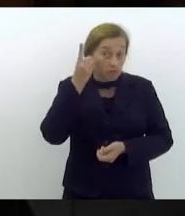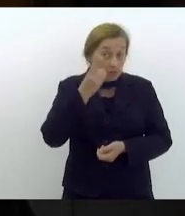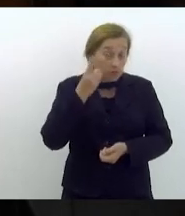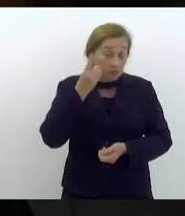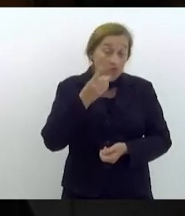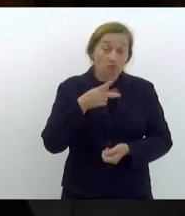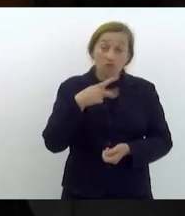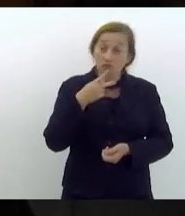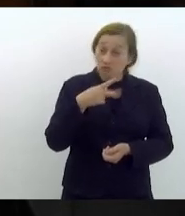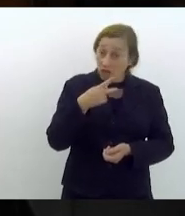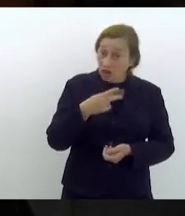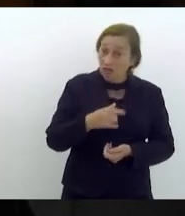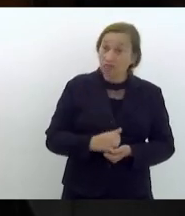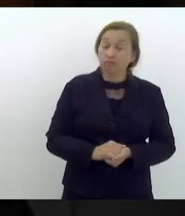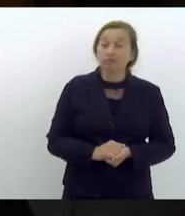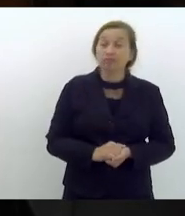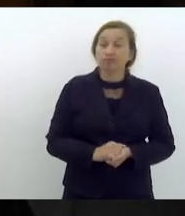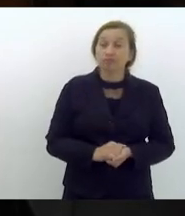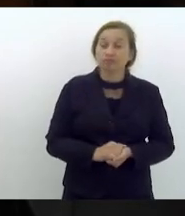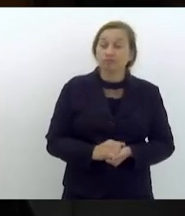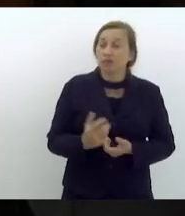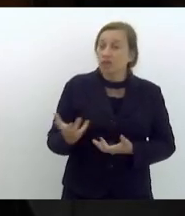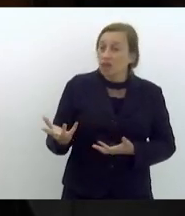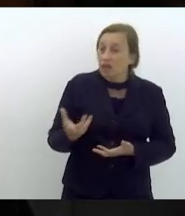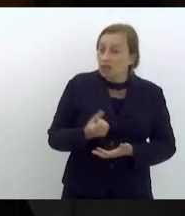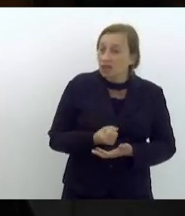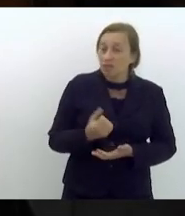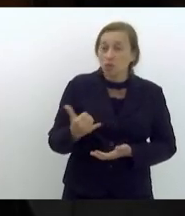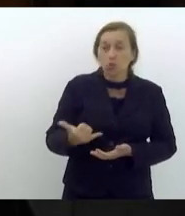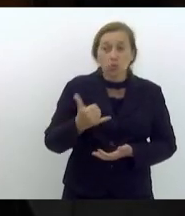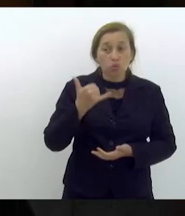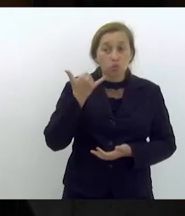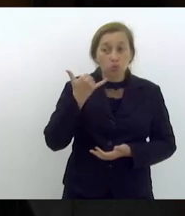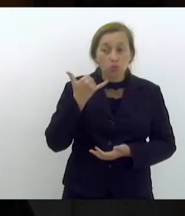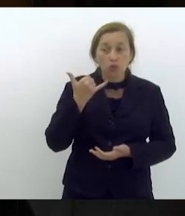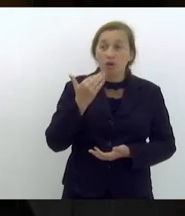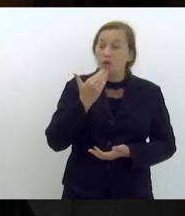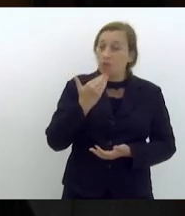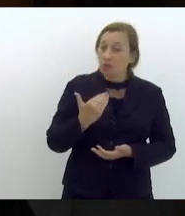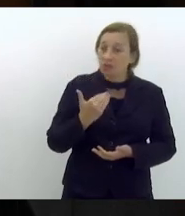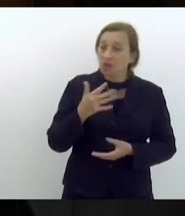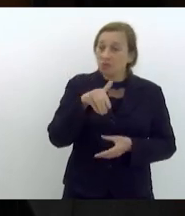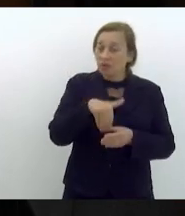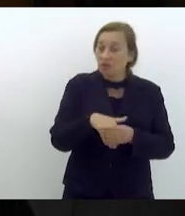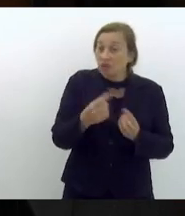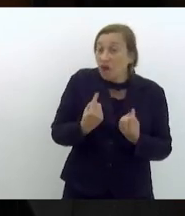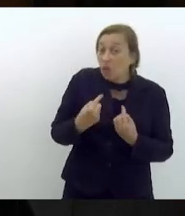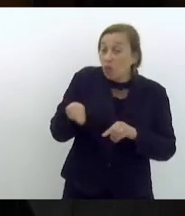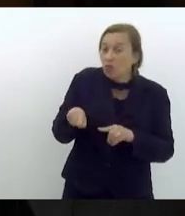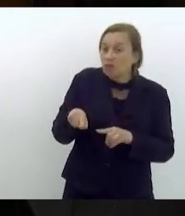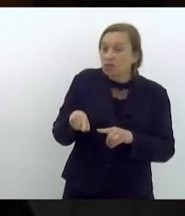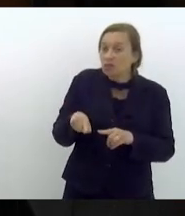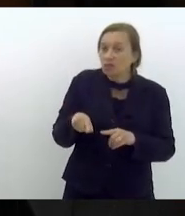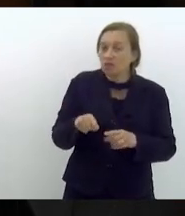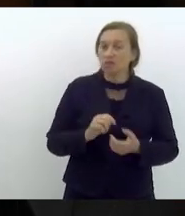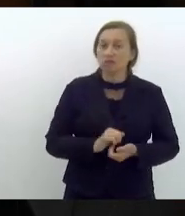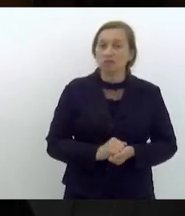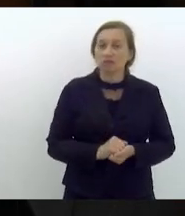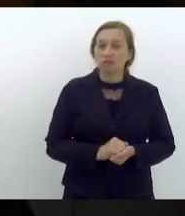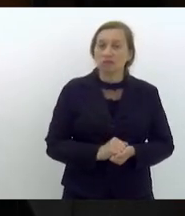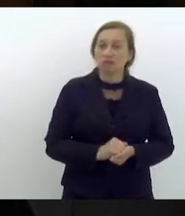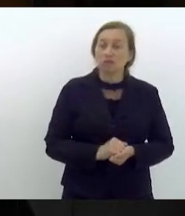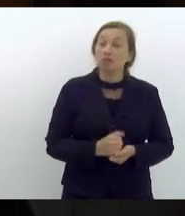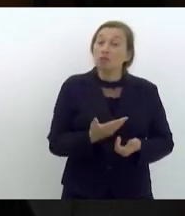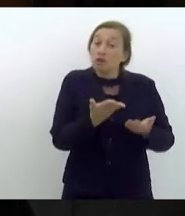afirmaram que receberam um telefonemas pedindo para votar contra como